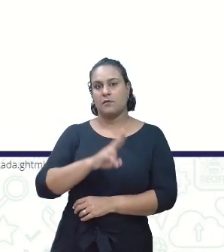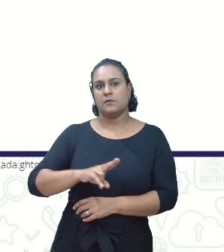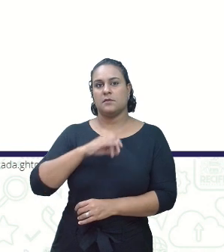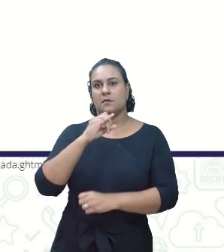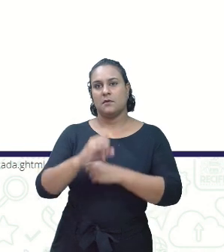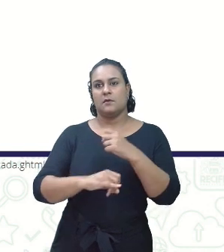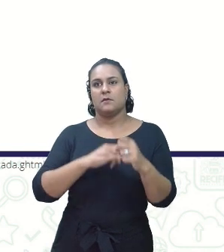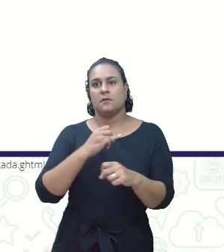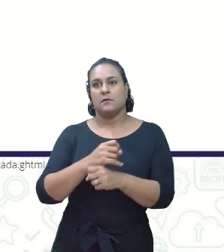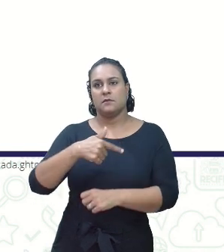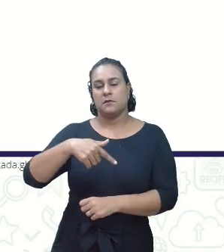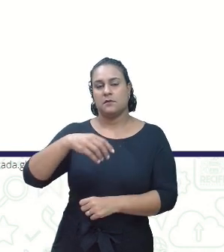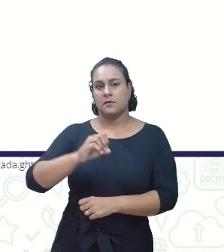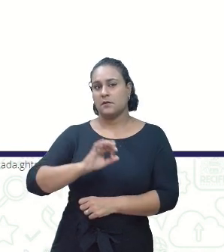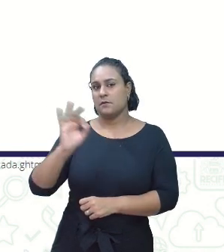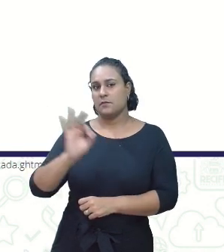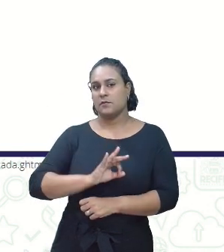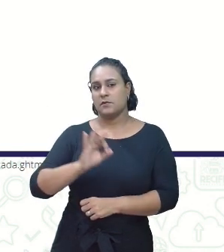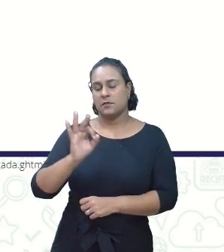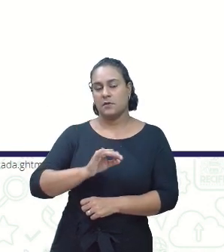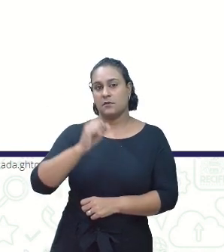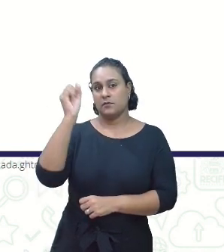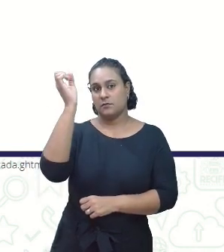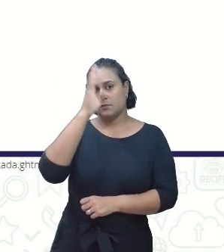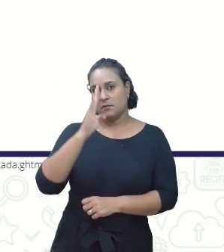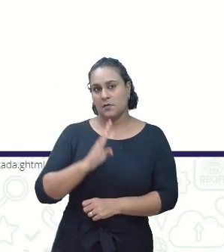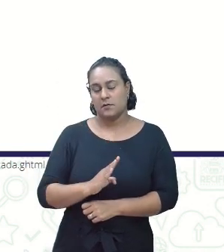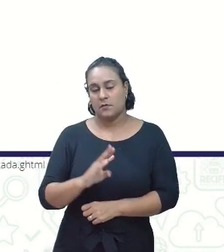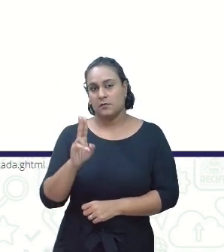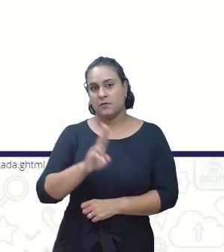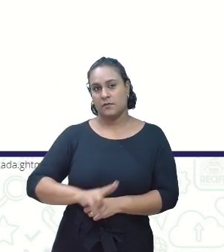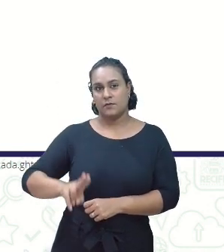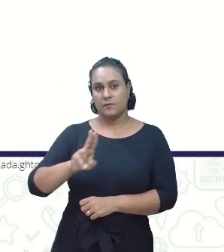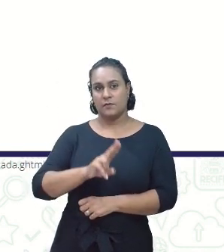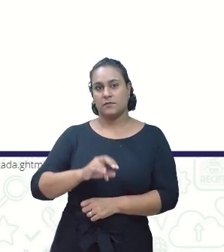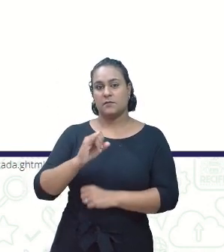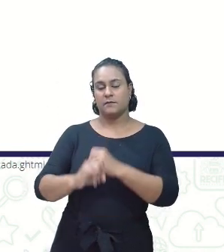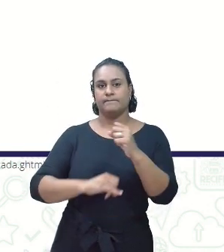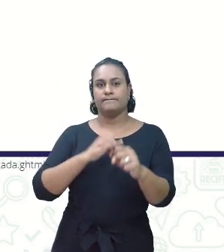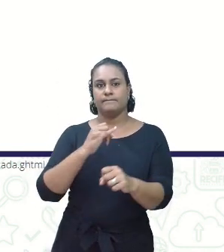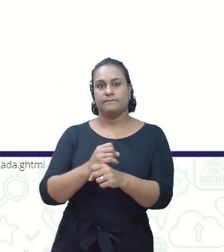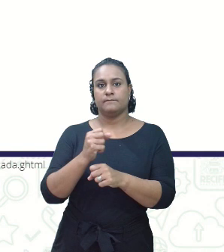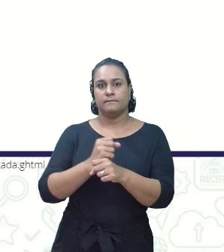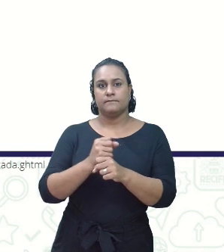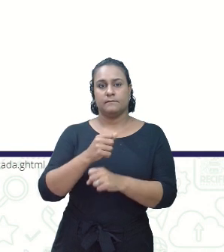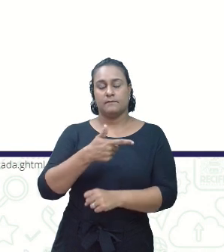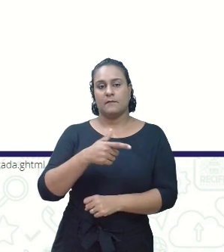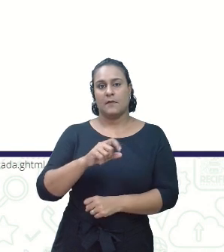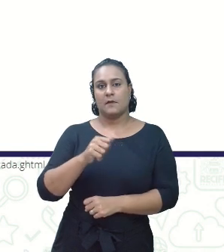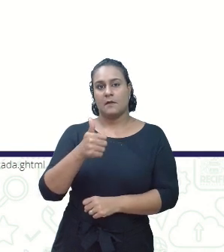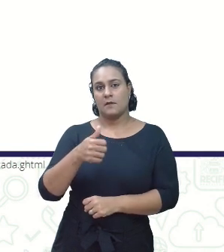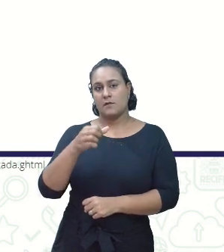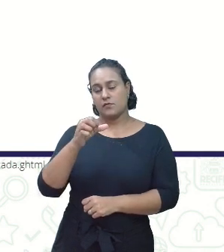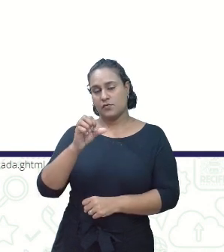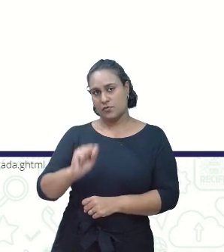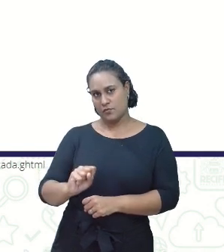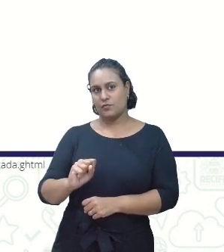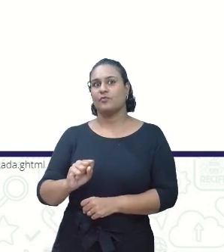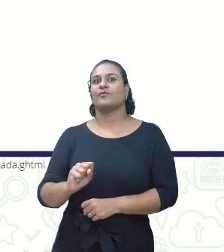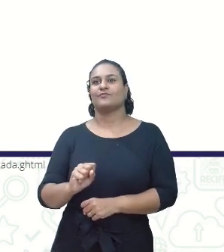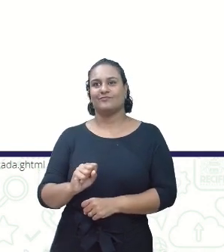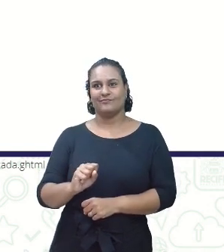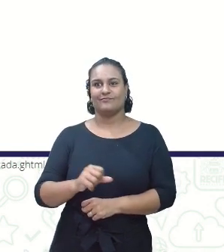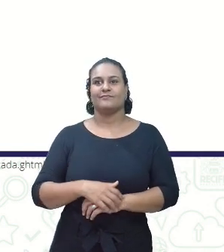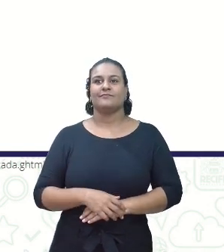ó, 70% dos brasileiros usam a internet em 2018, o que equivale a 126,9 milhões